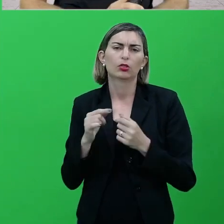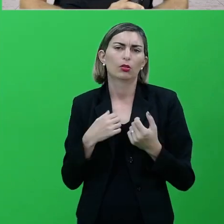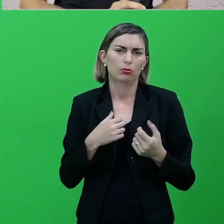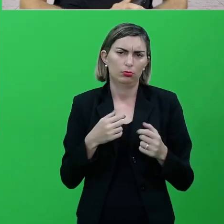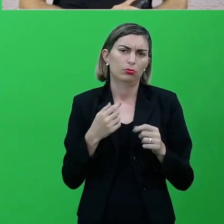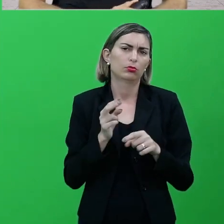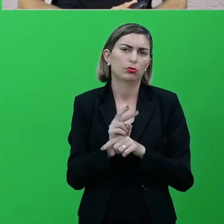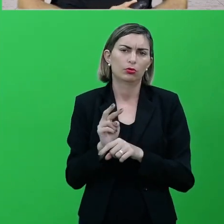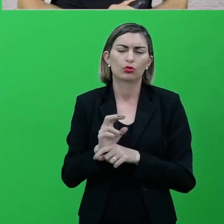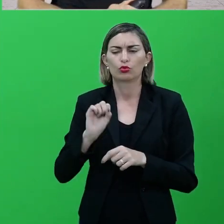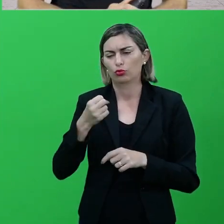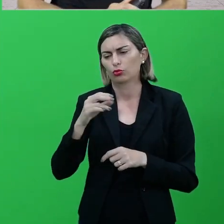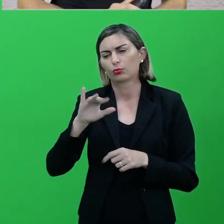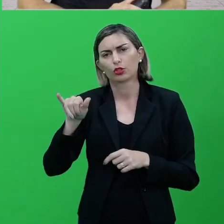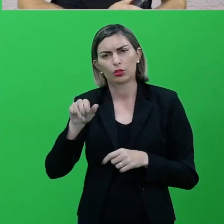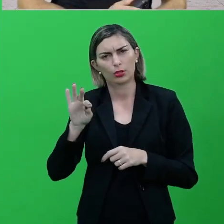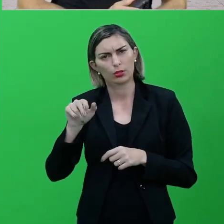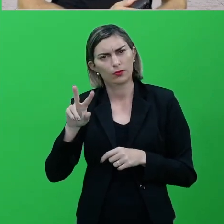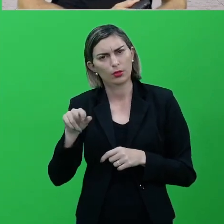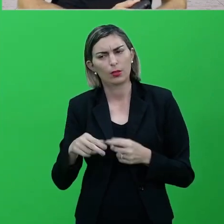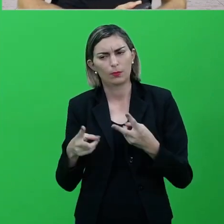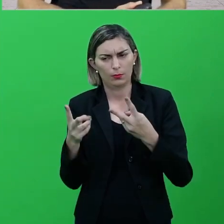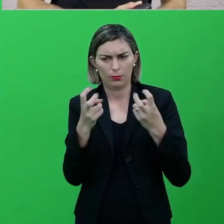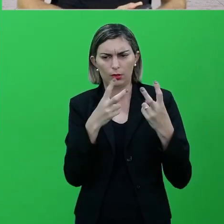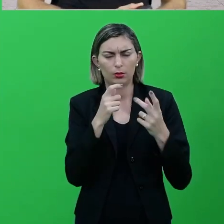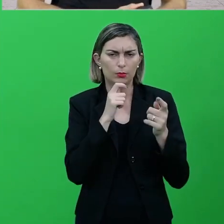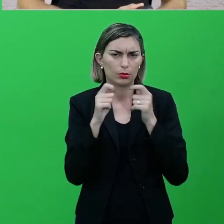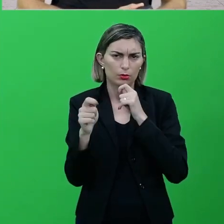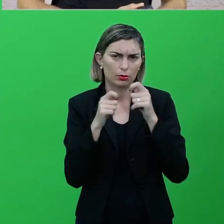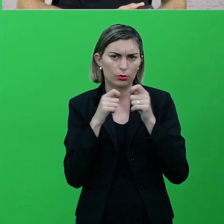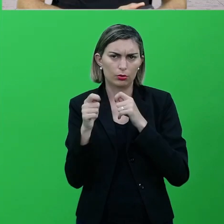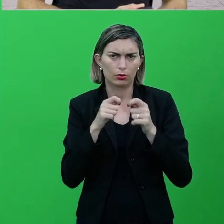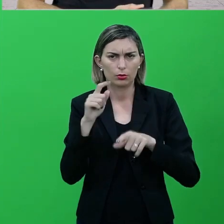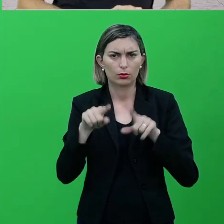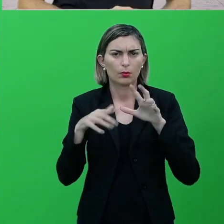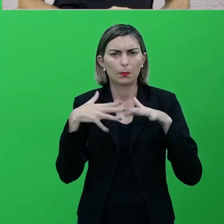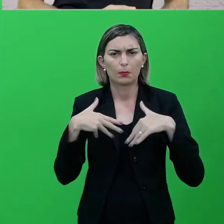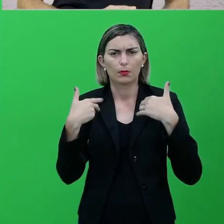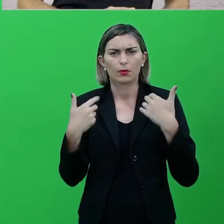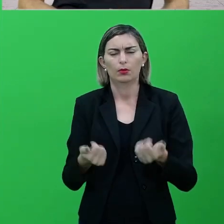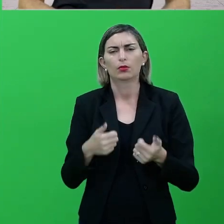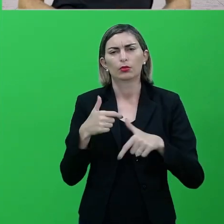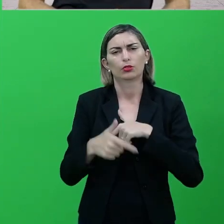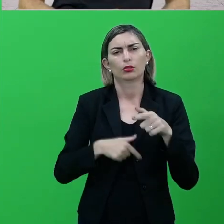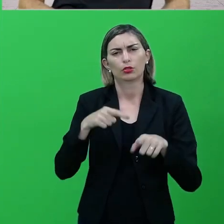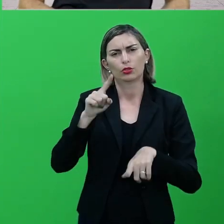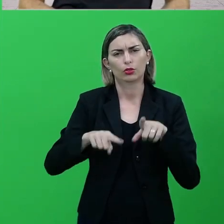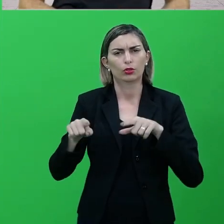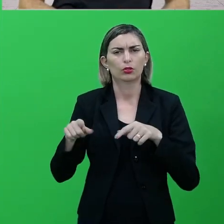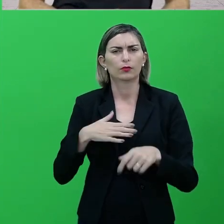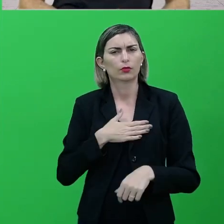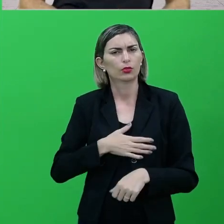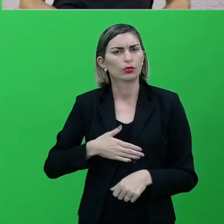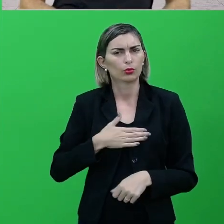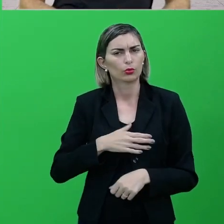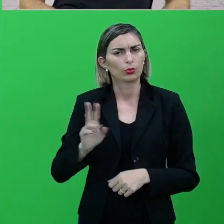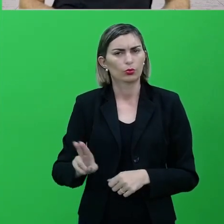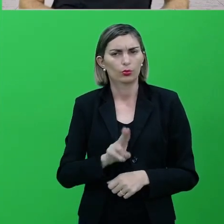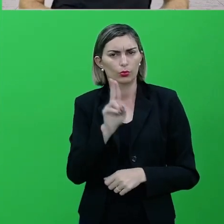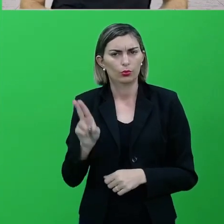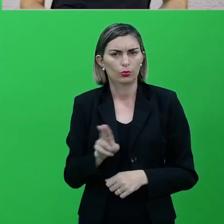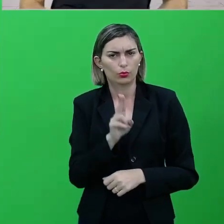certa subjetividade, como a percepção dos entrevistados sobre o nível de melhoria dos serviços e o nível geral de satisfação do usuário.